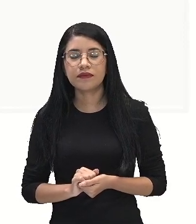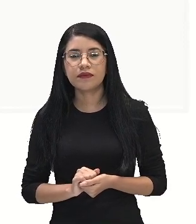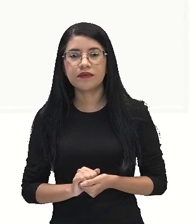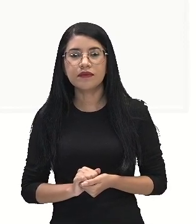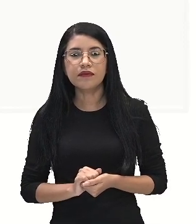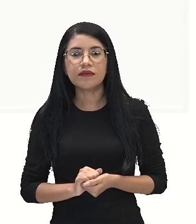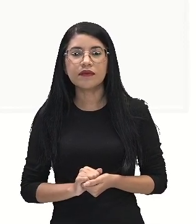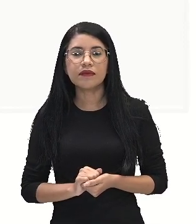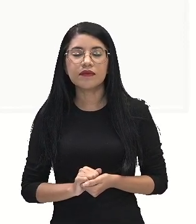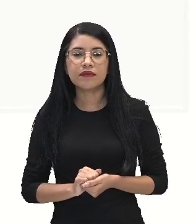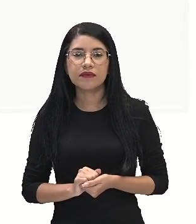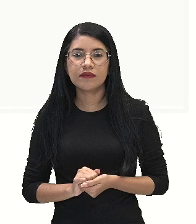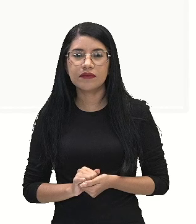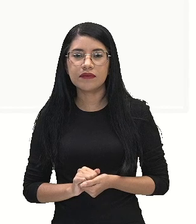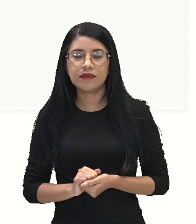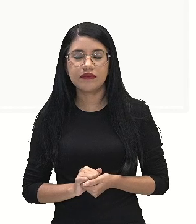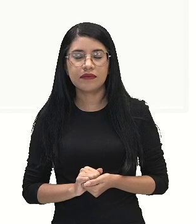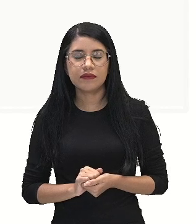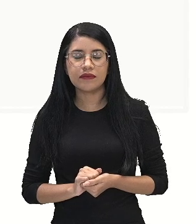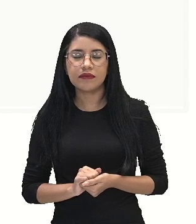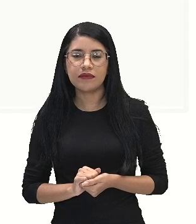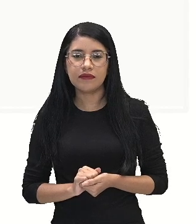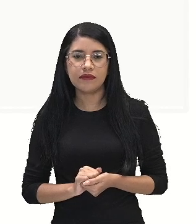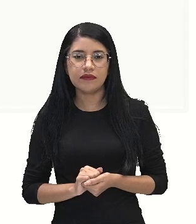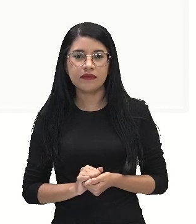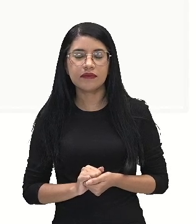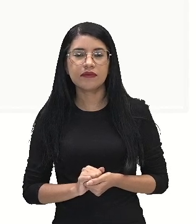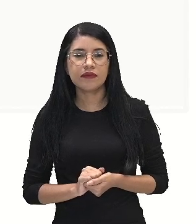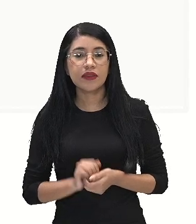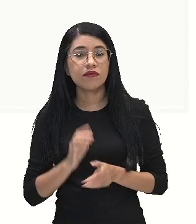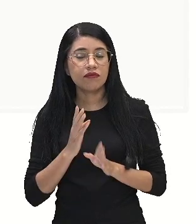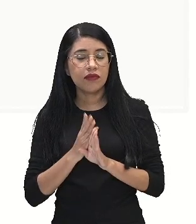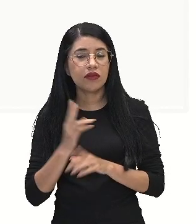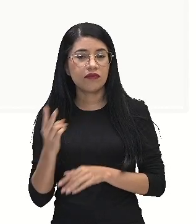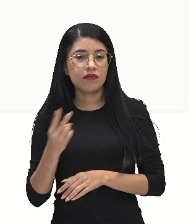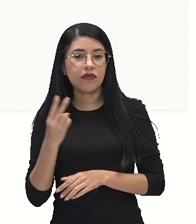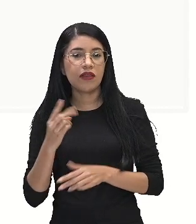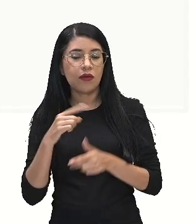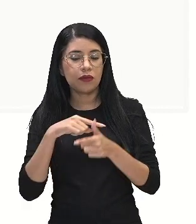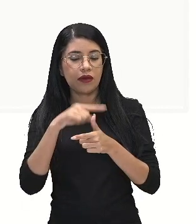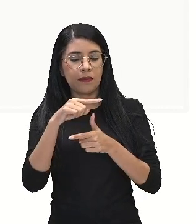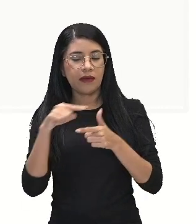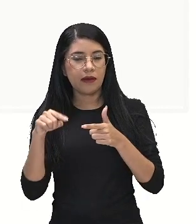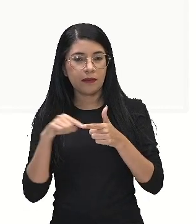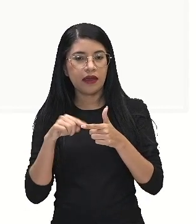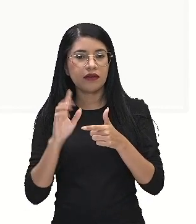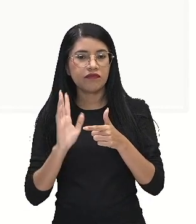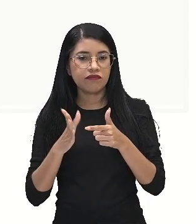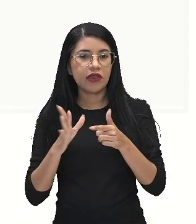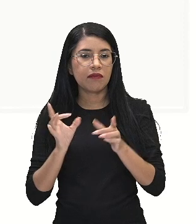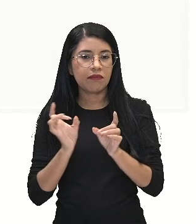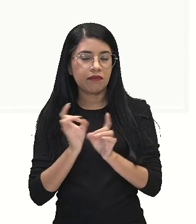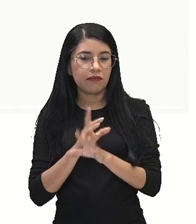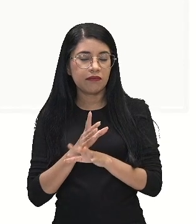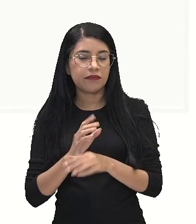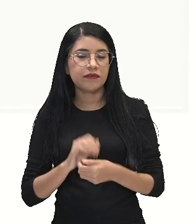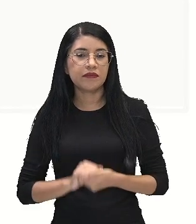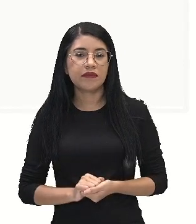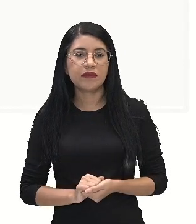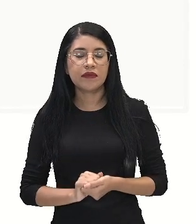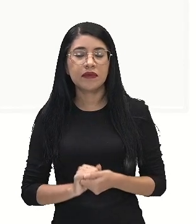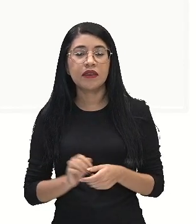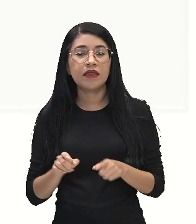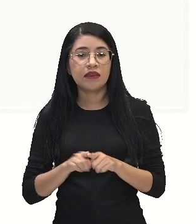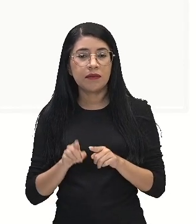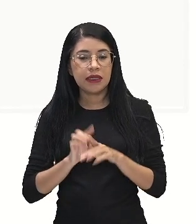14 centímetros. Pronto, encontramos o terceiro lado do triângulo, tá certo? É assim que a gente vai